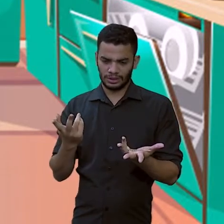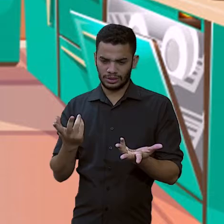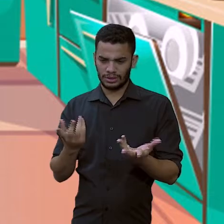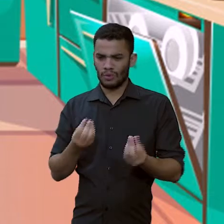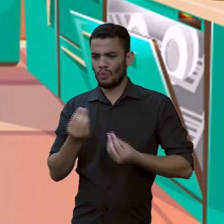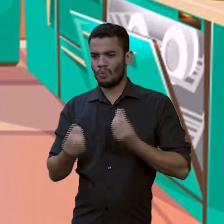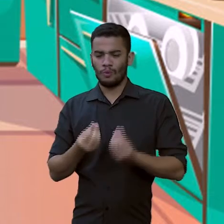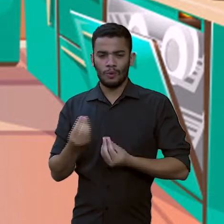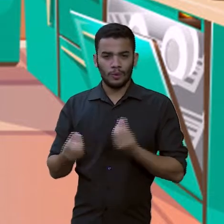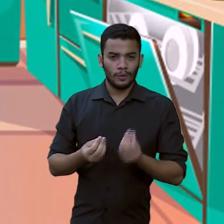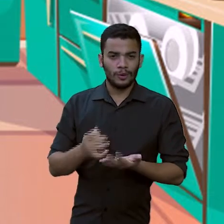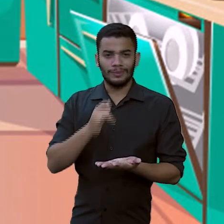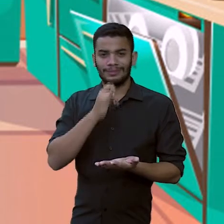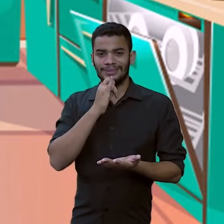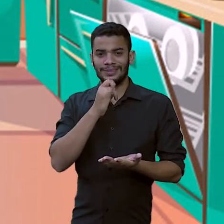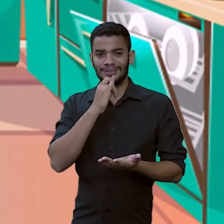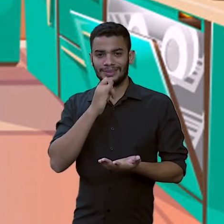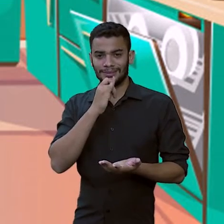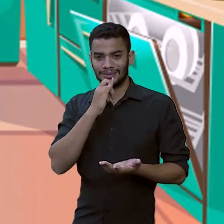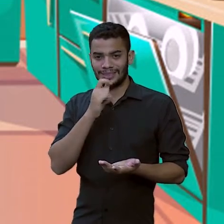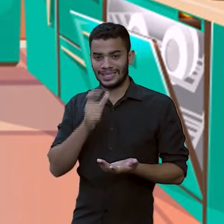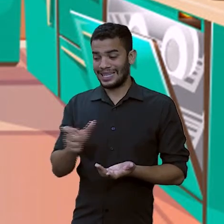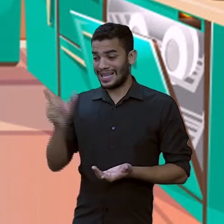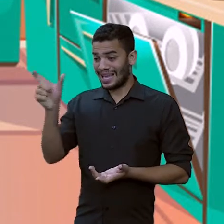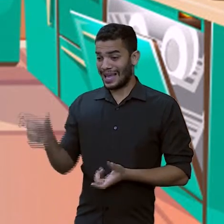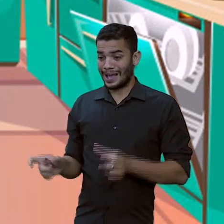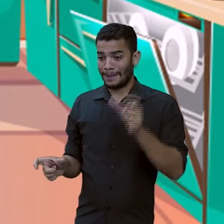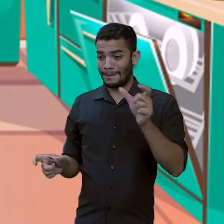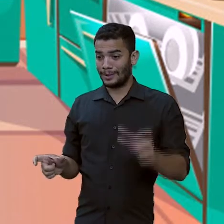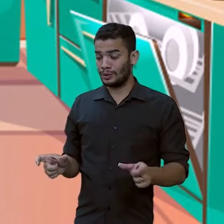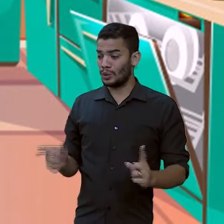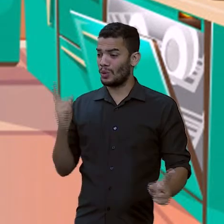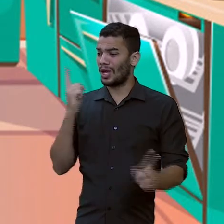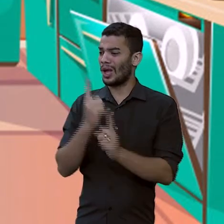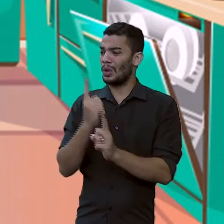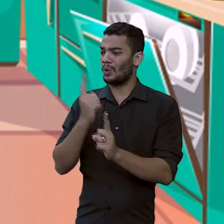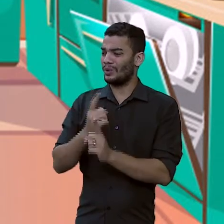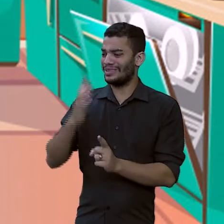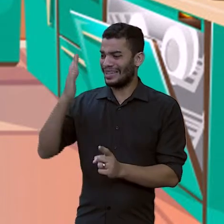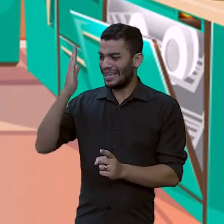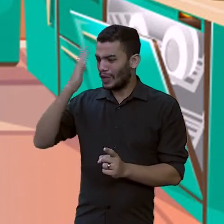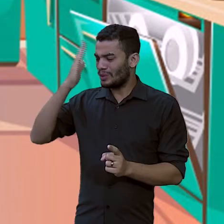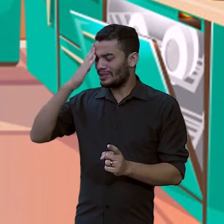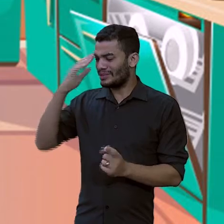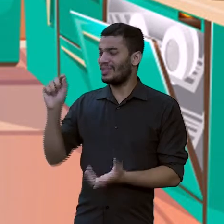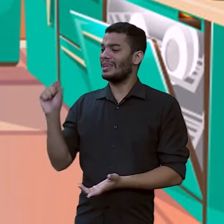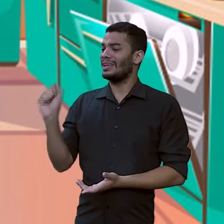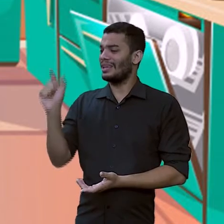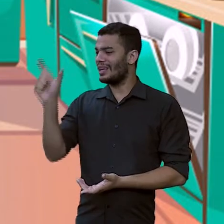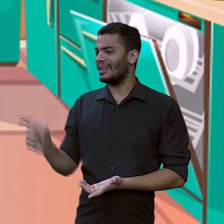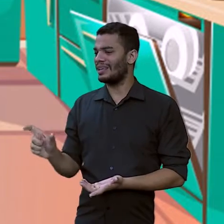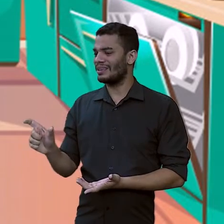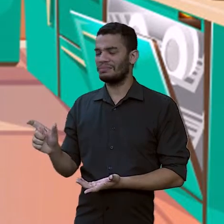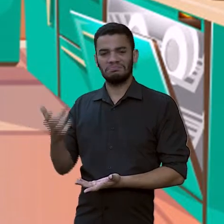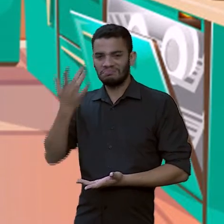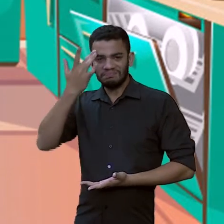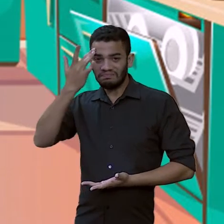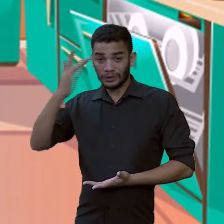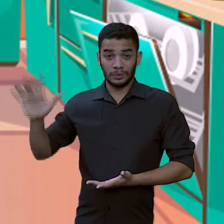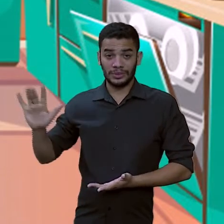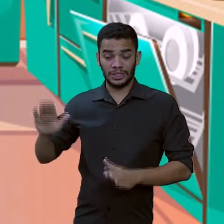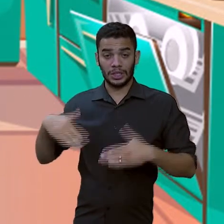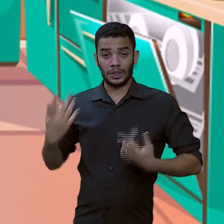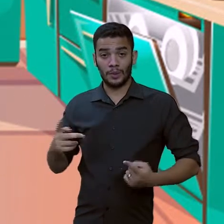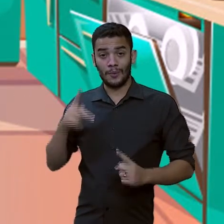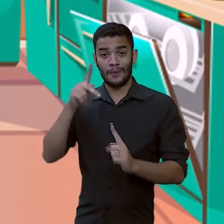Por quê? Porque a pessoa em questão, ela fica indeterminada. Você não sabe quem está falando, a identidade